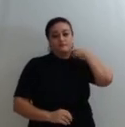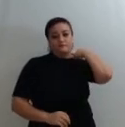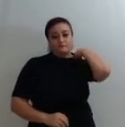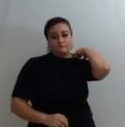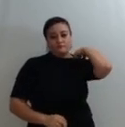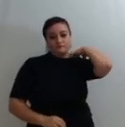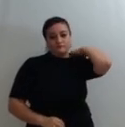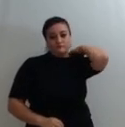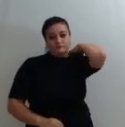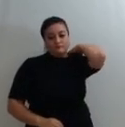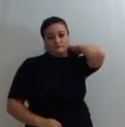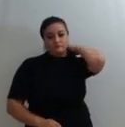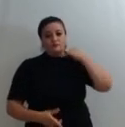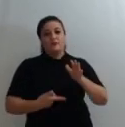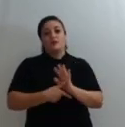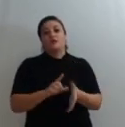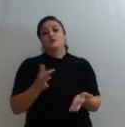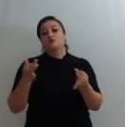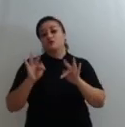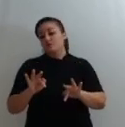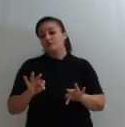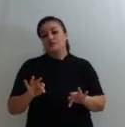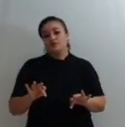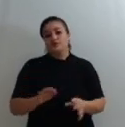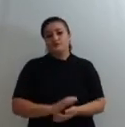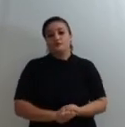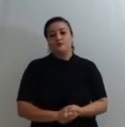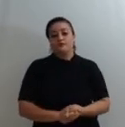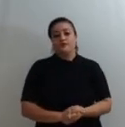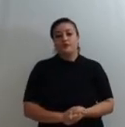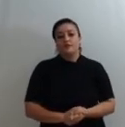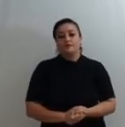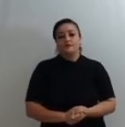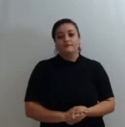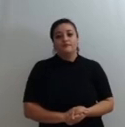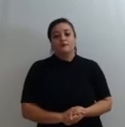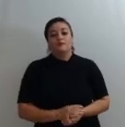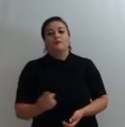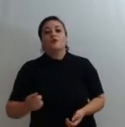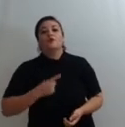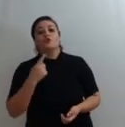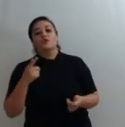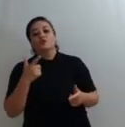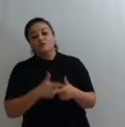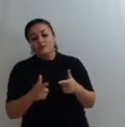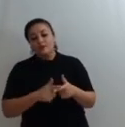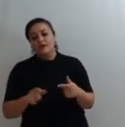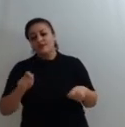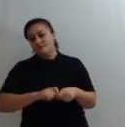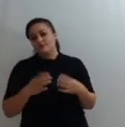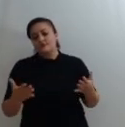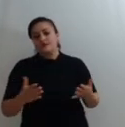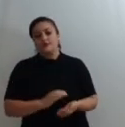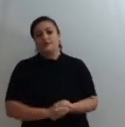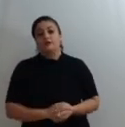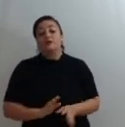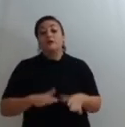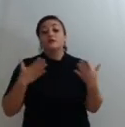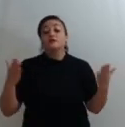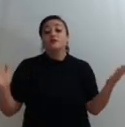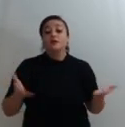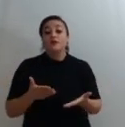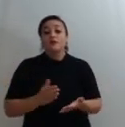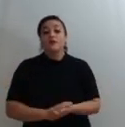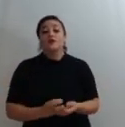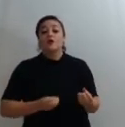antes do encerramento ali da instrução, não ficou o último ato da instrução. Então, agora, como eu trouxe, eu